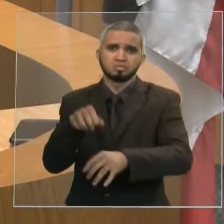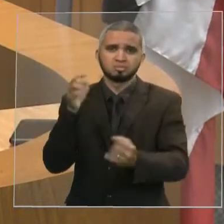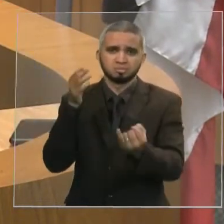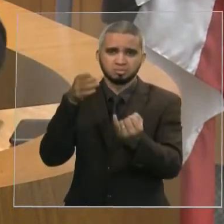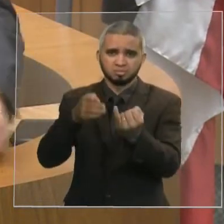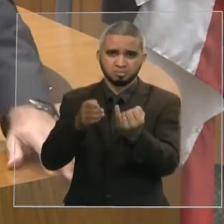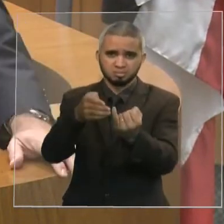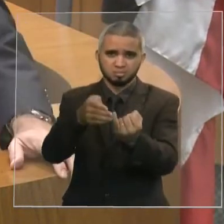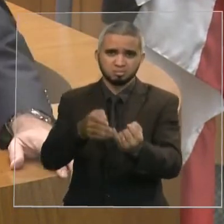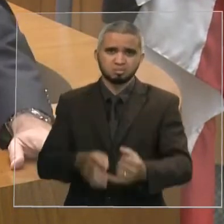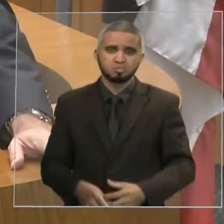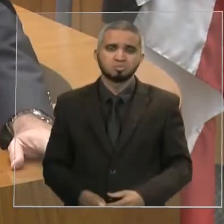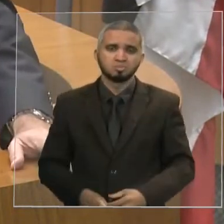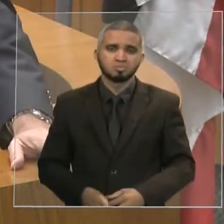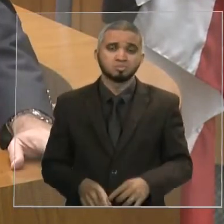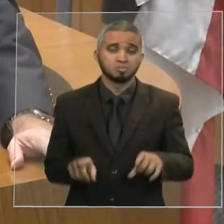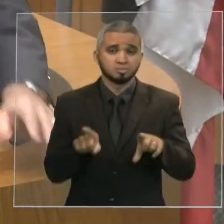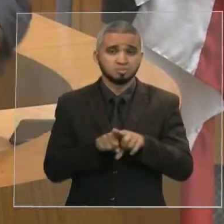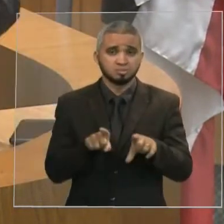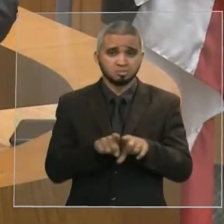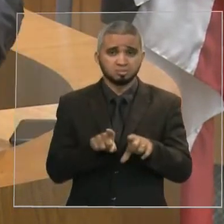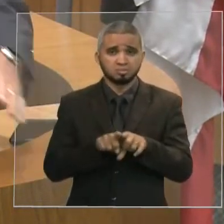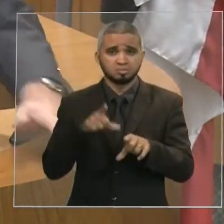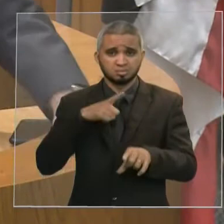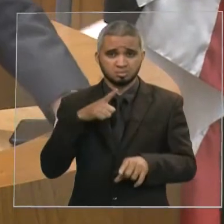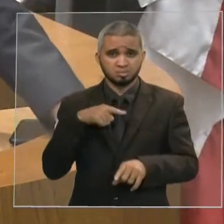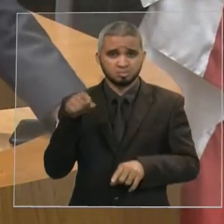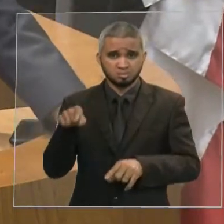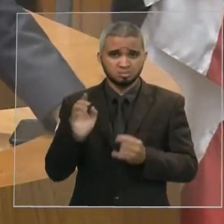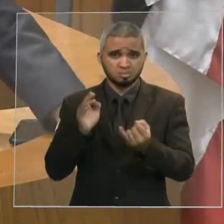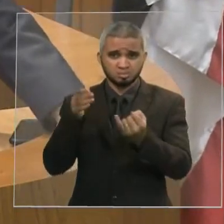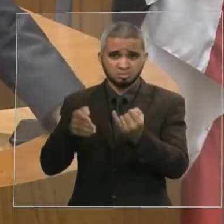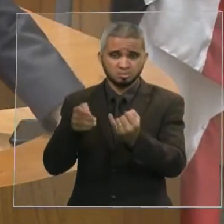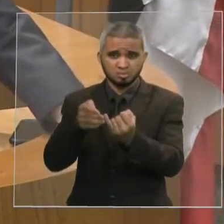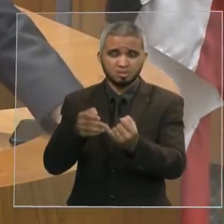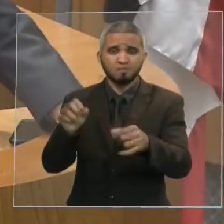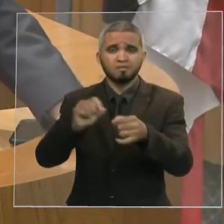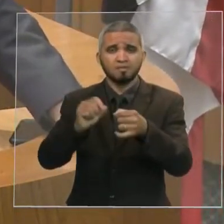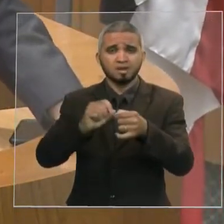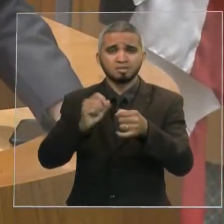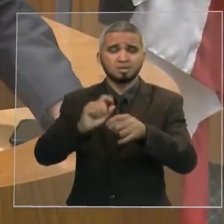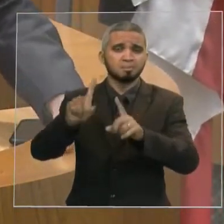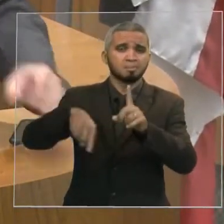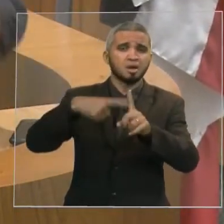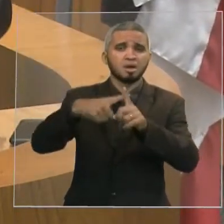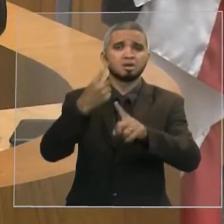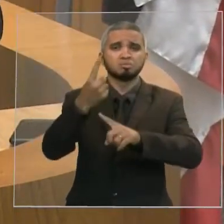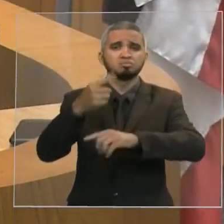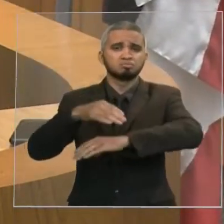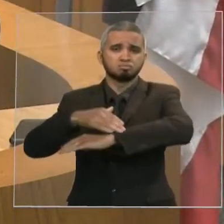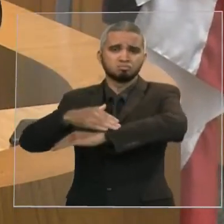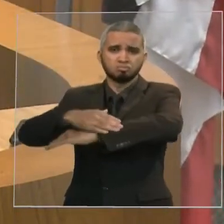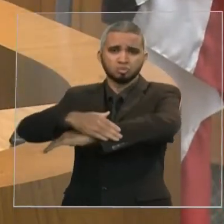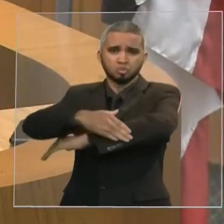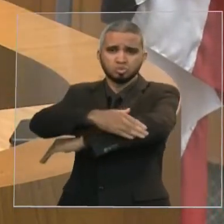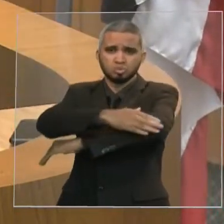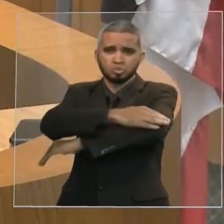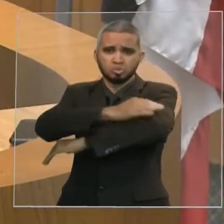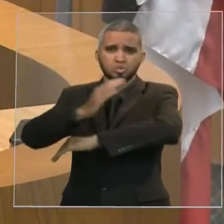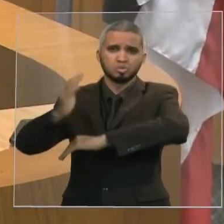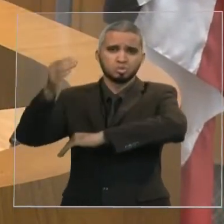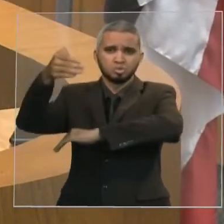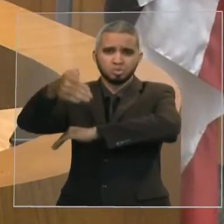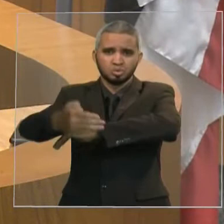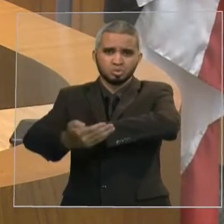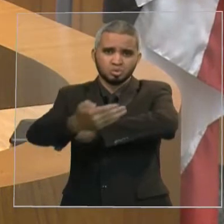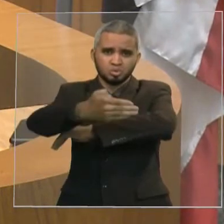Nós temos também lá se fazendo mais um pier, fruto de uma política de economia, de